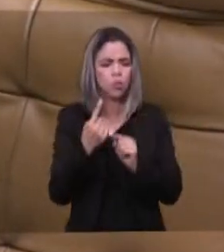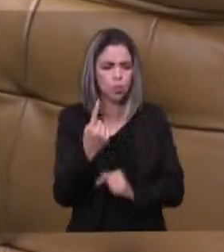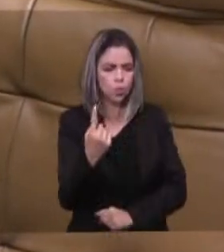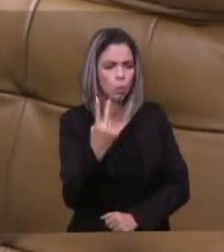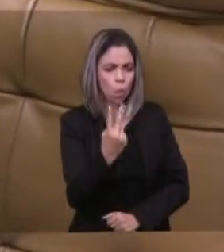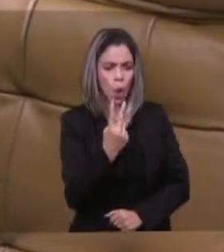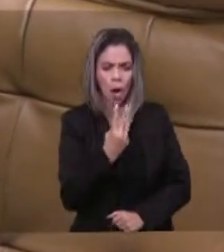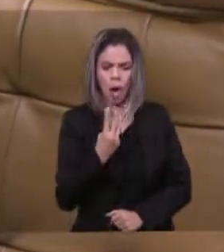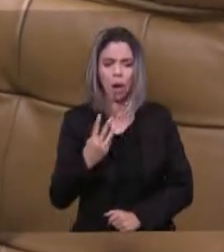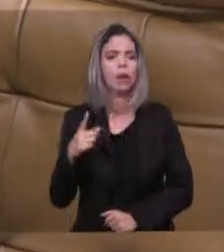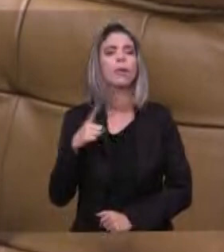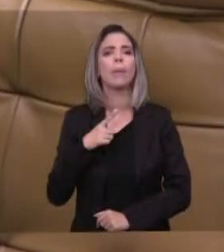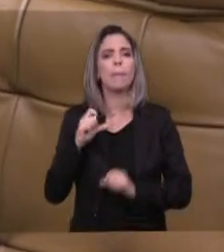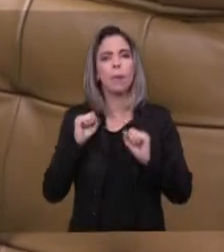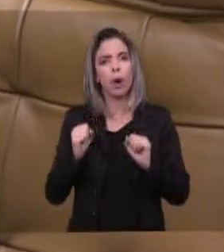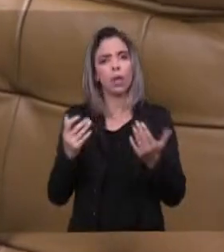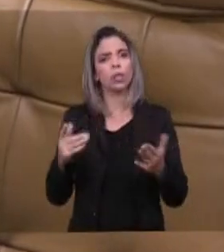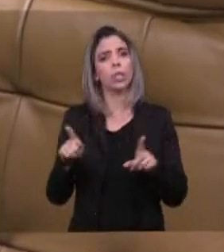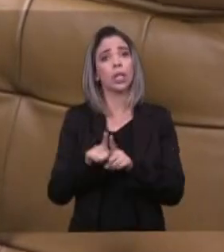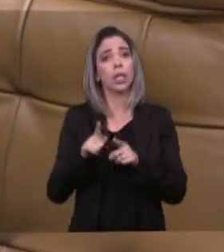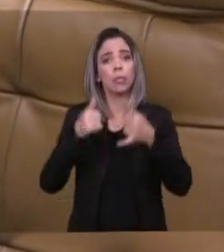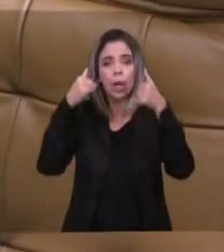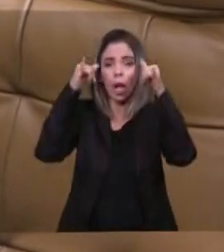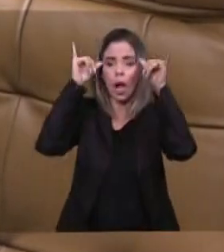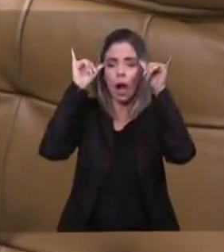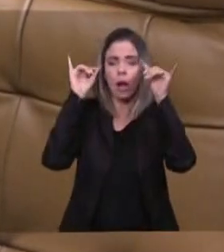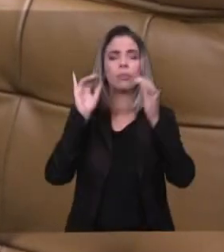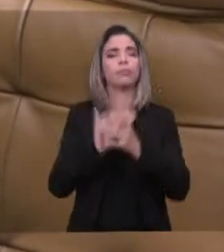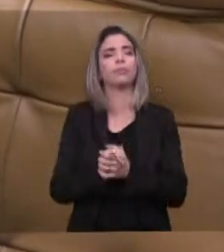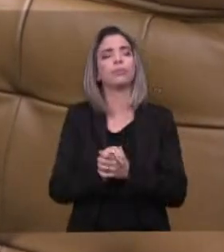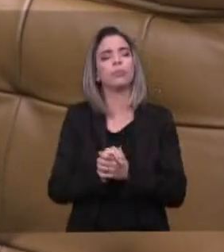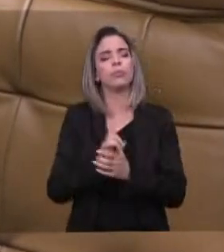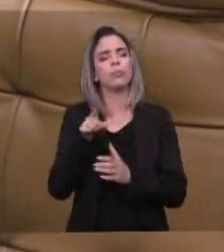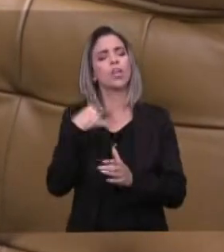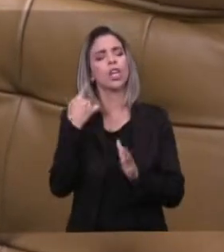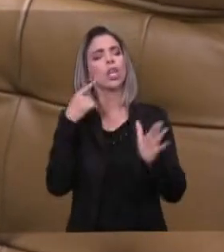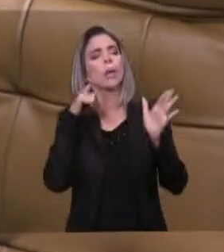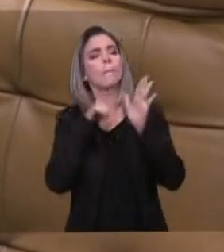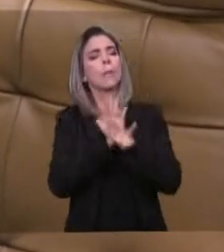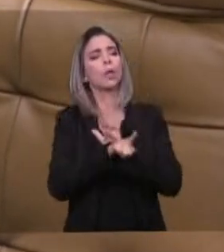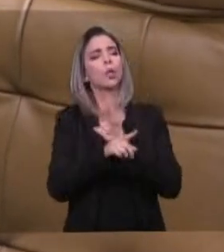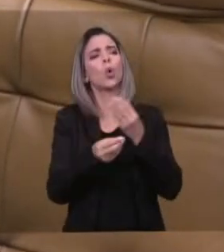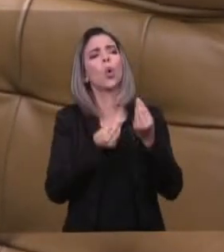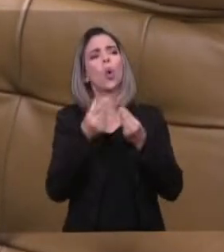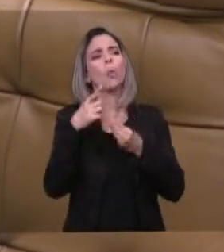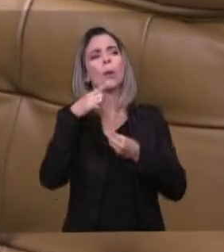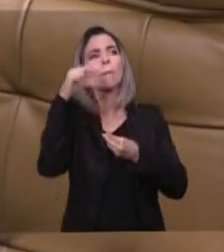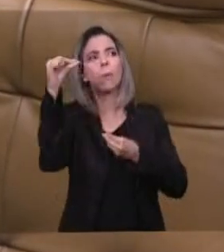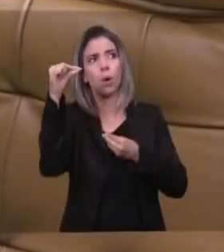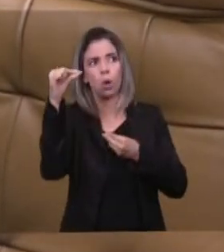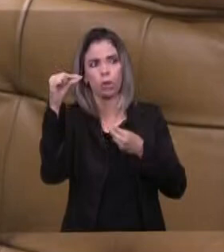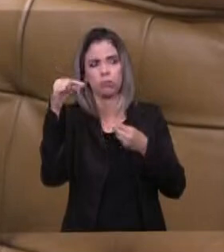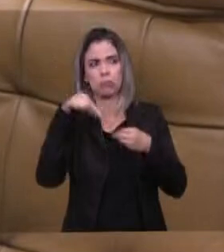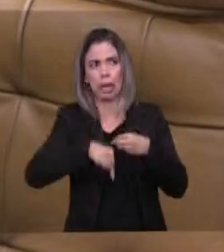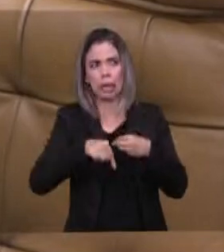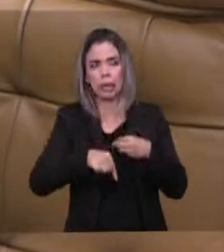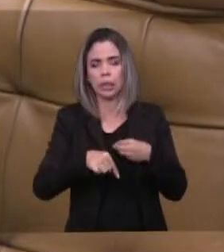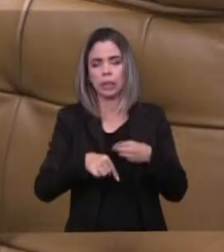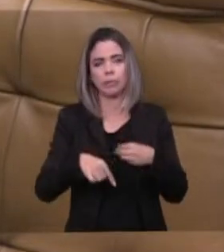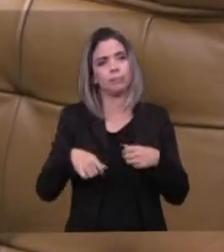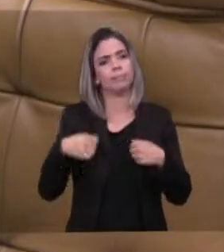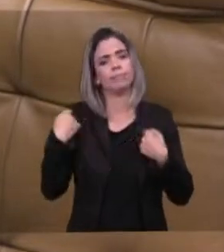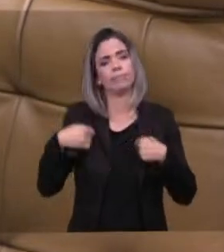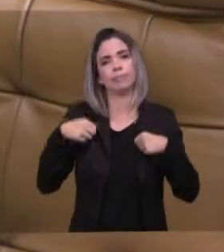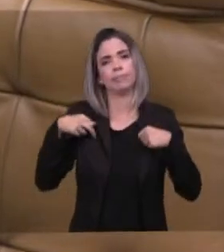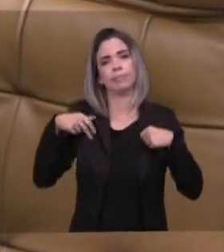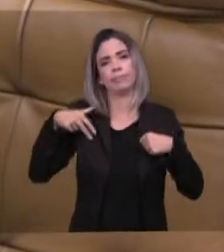Depois nós perguntamos, o que vocês fazem para sair daqui? Temos que andar 8 horas a pé, porque não tem qualquer